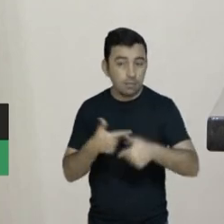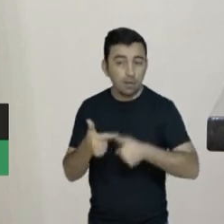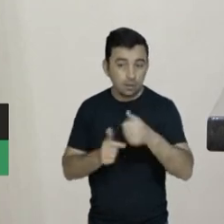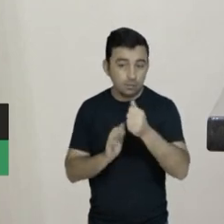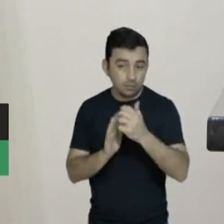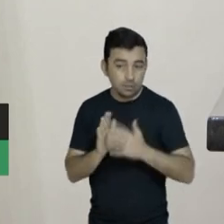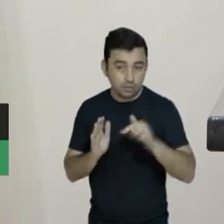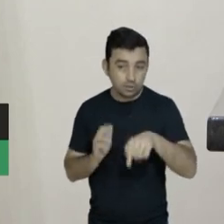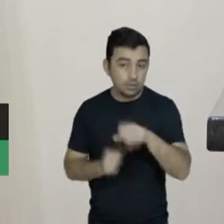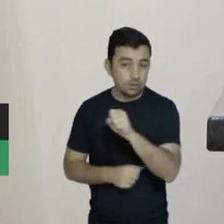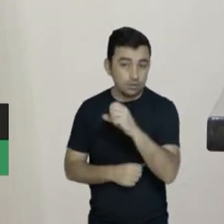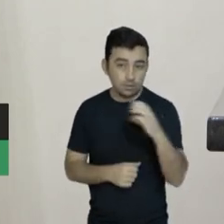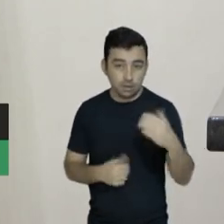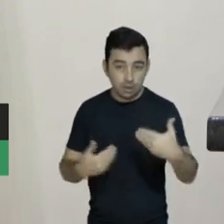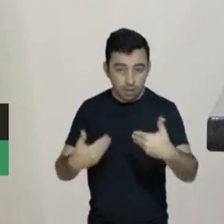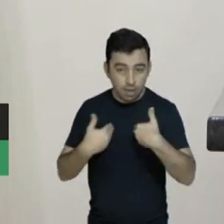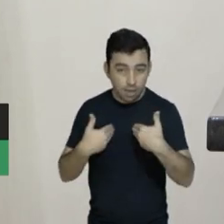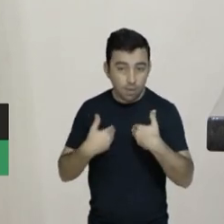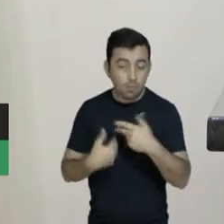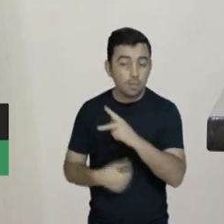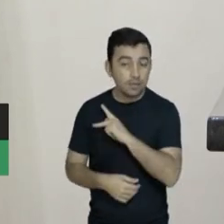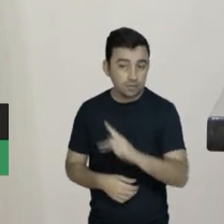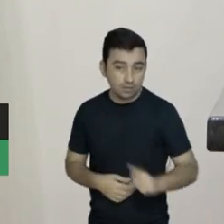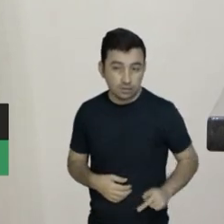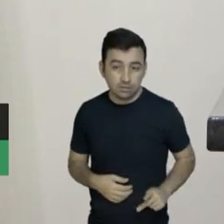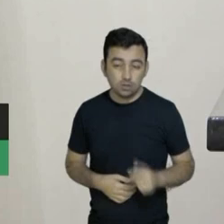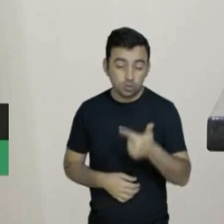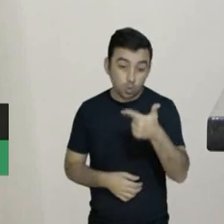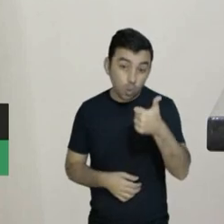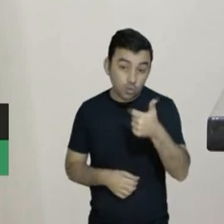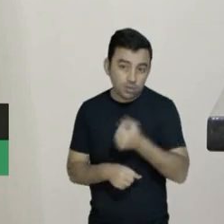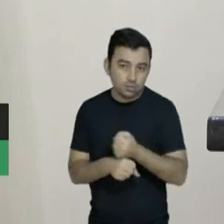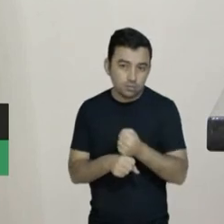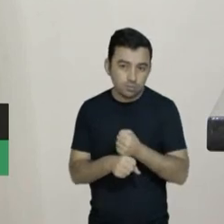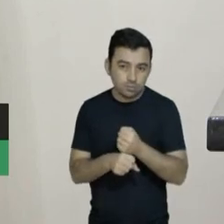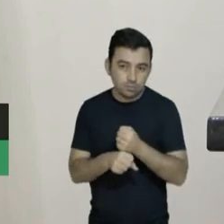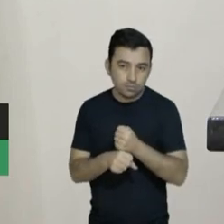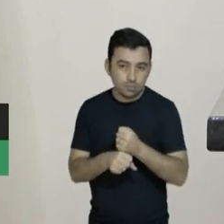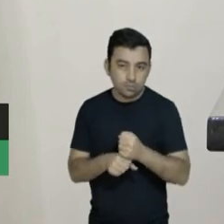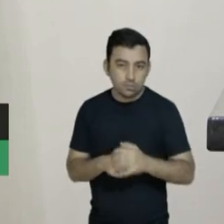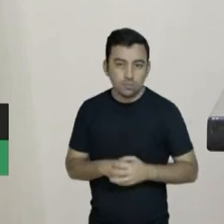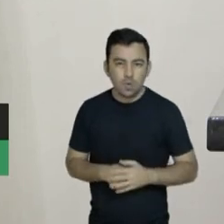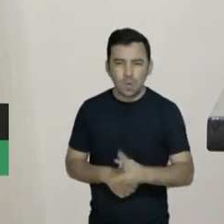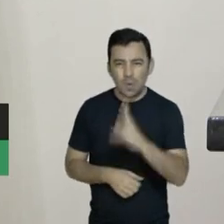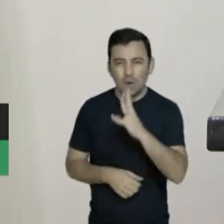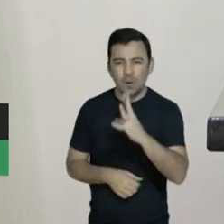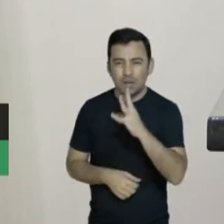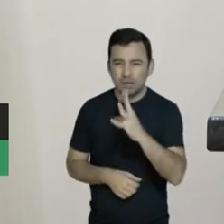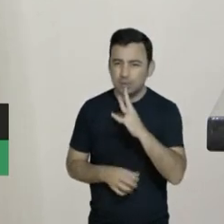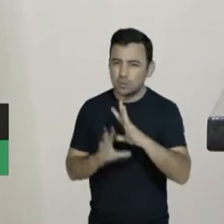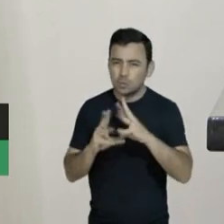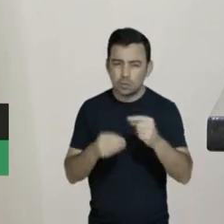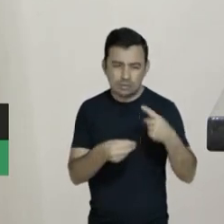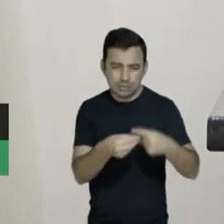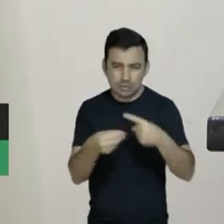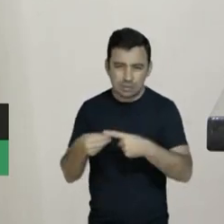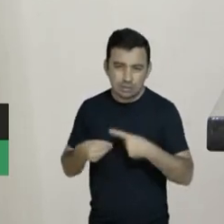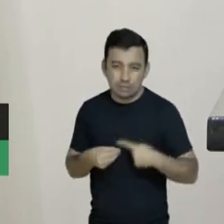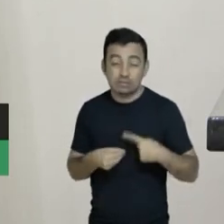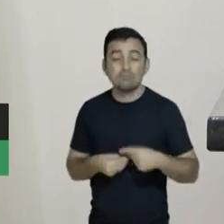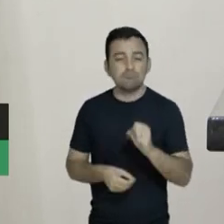eu fui presidente durante 12 anos, conheço todos os municípios do estado de Santa